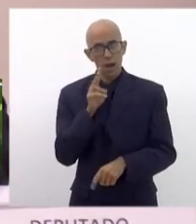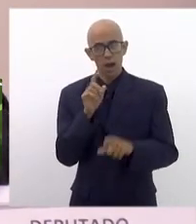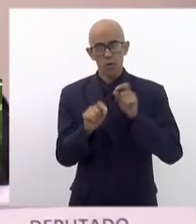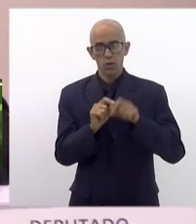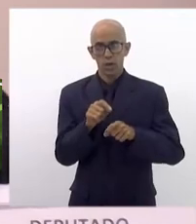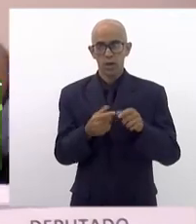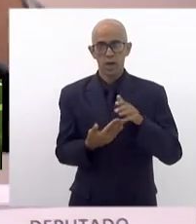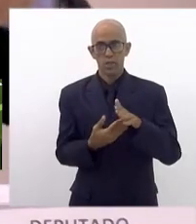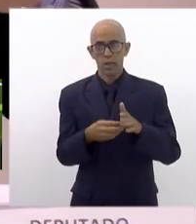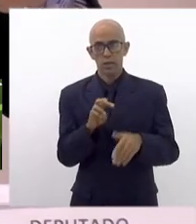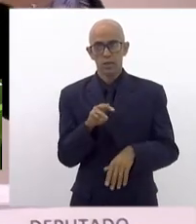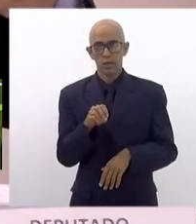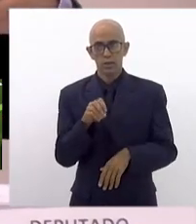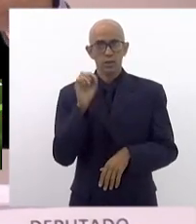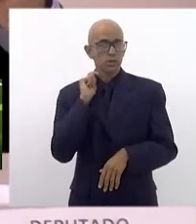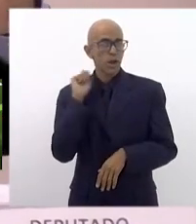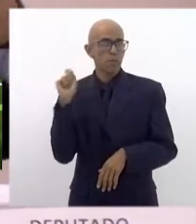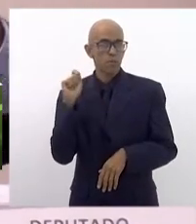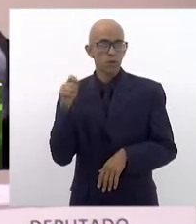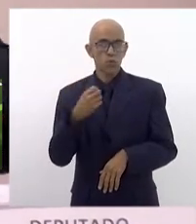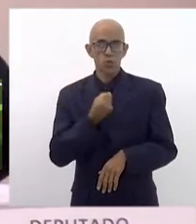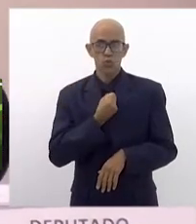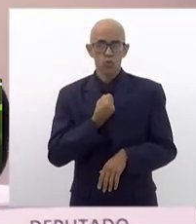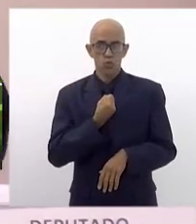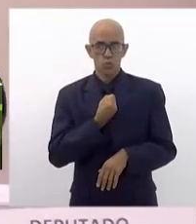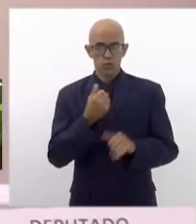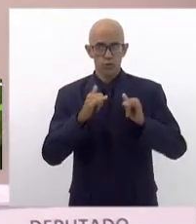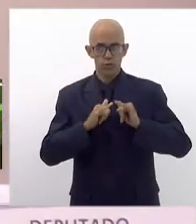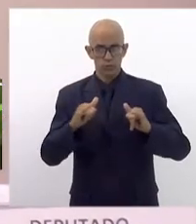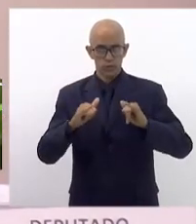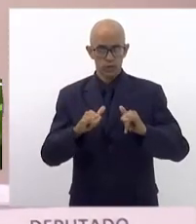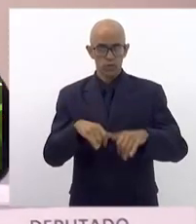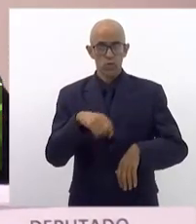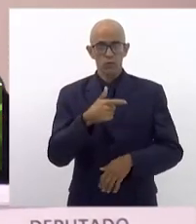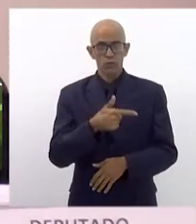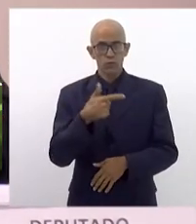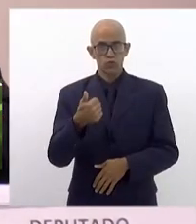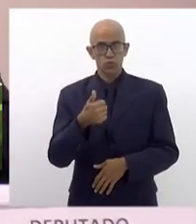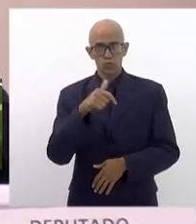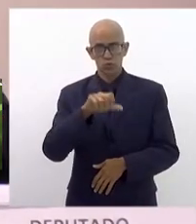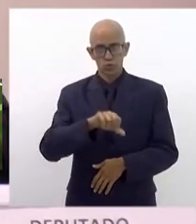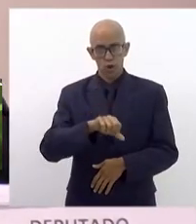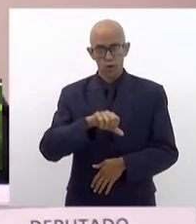abril, naquele número que foi divulgado, que eu repito aqui, prefixo